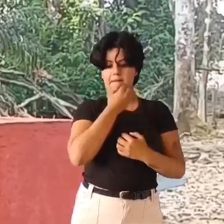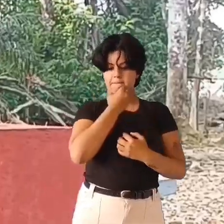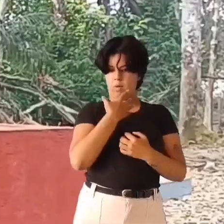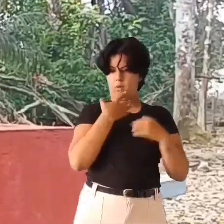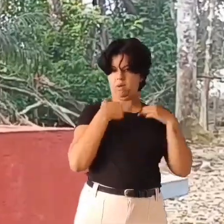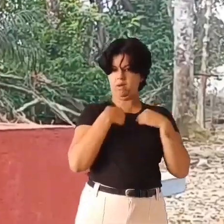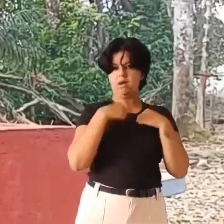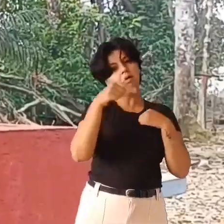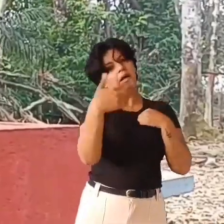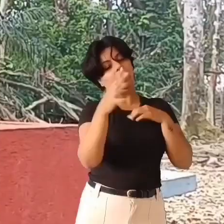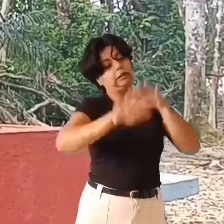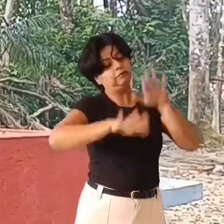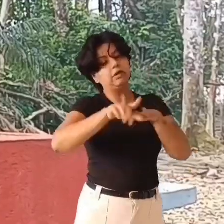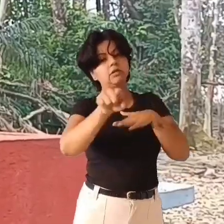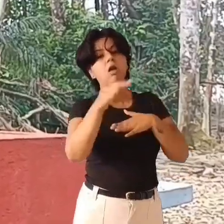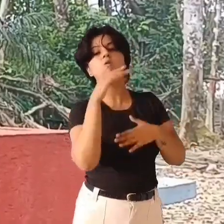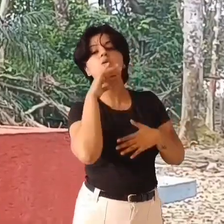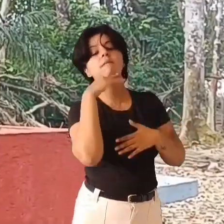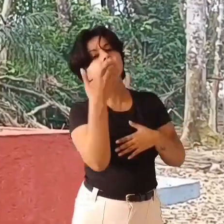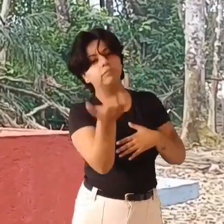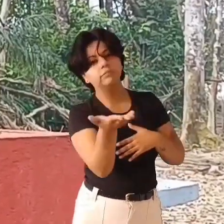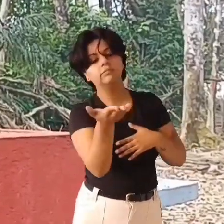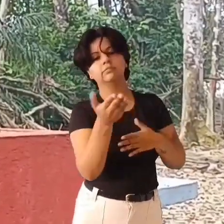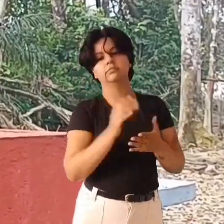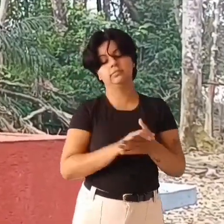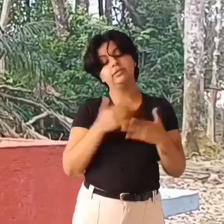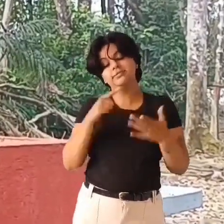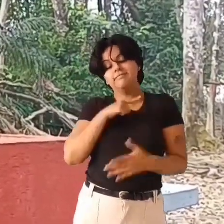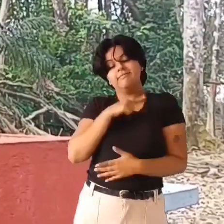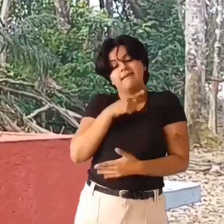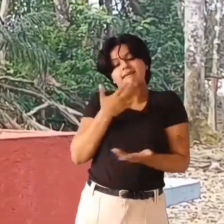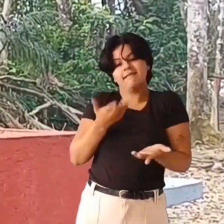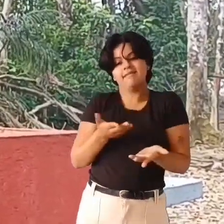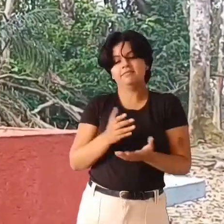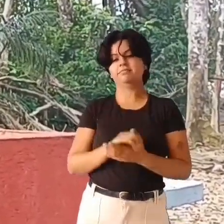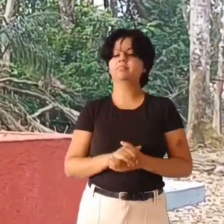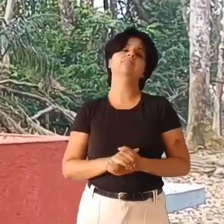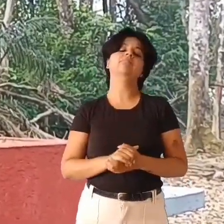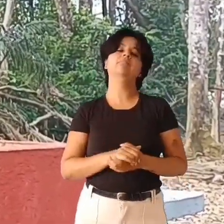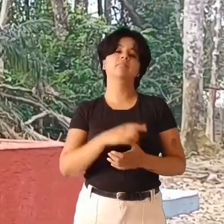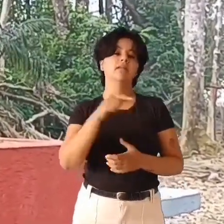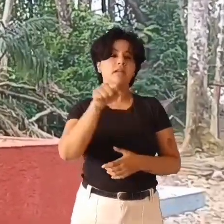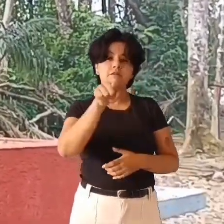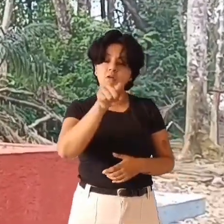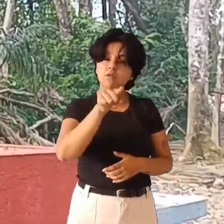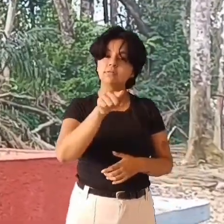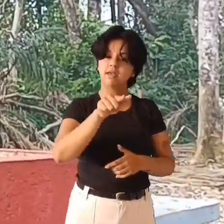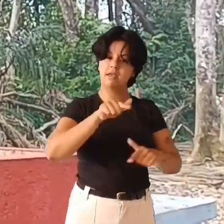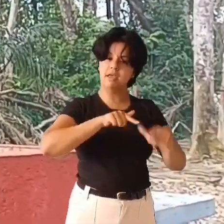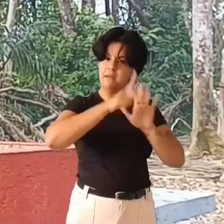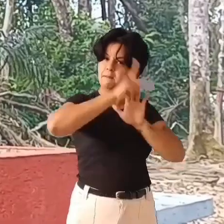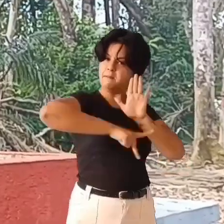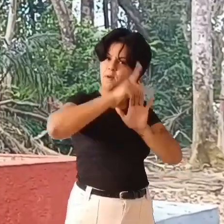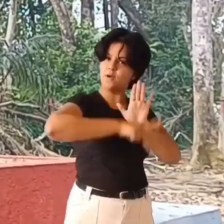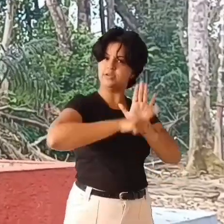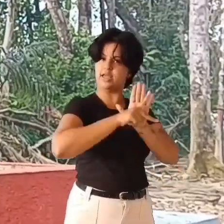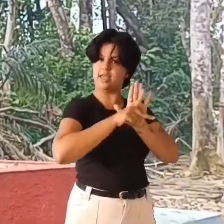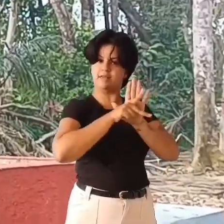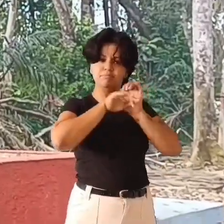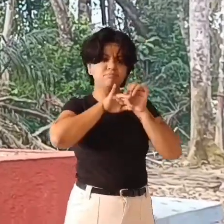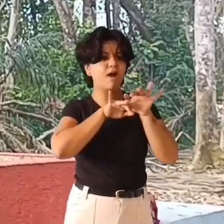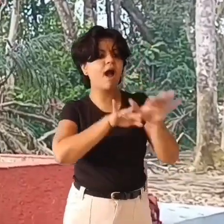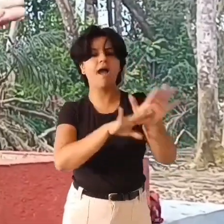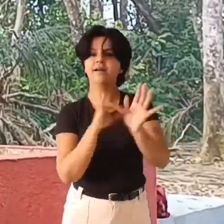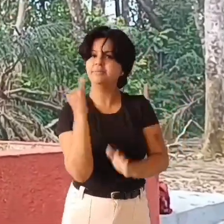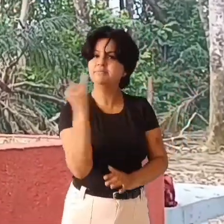que é para uma pessoa não vale para o outro. Então nós temos isso. E esse trabalho que vocês, por exemplo, vão fazer, vão levar para a